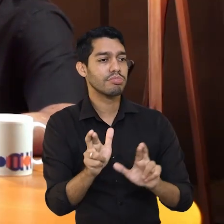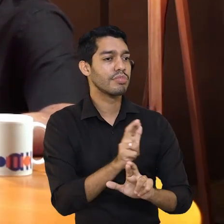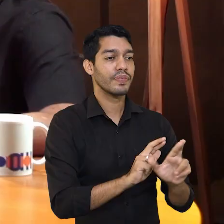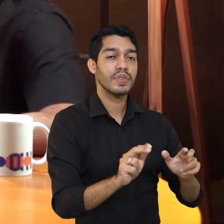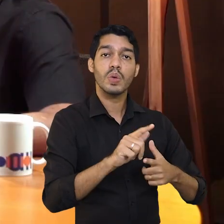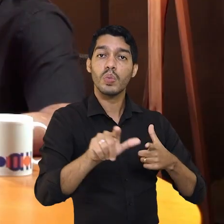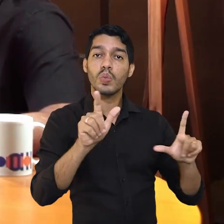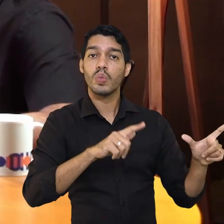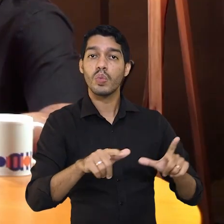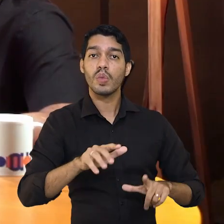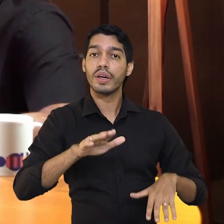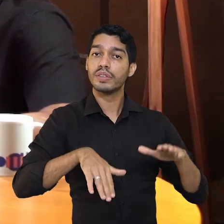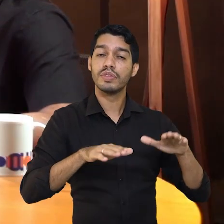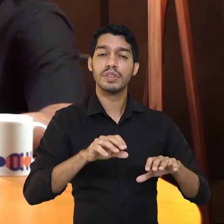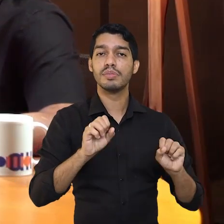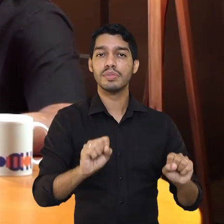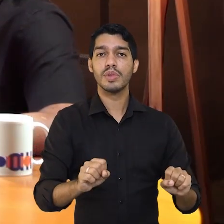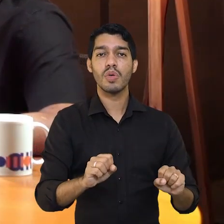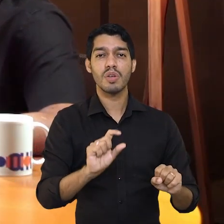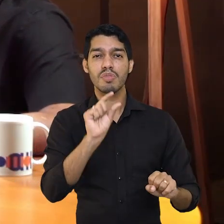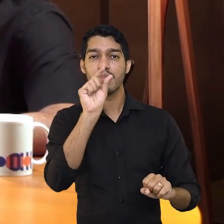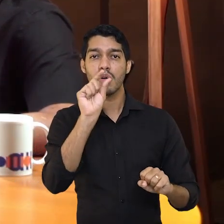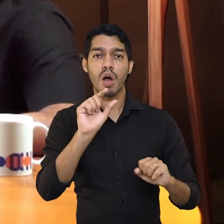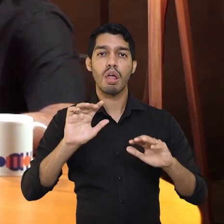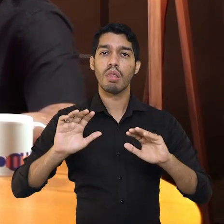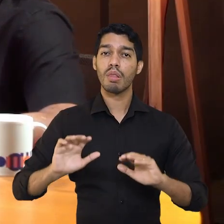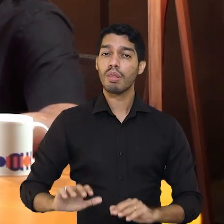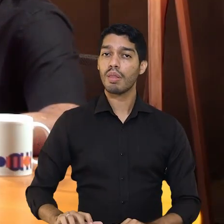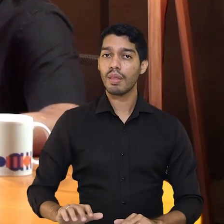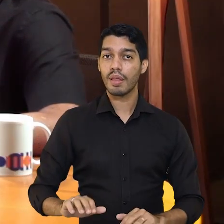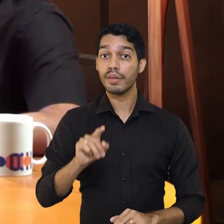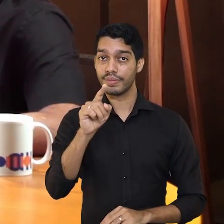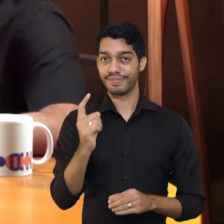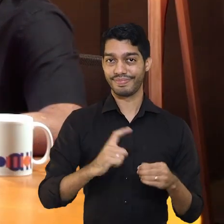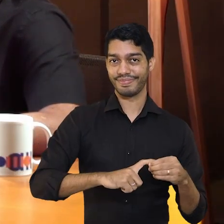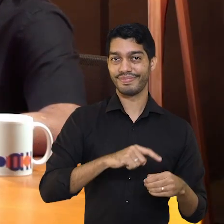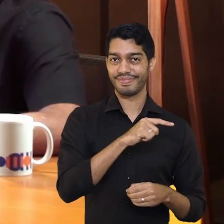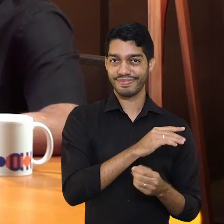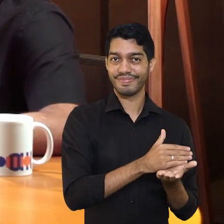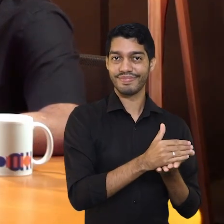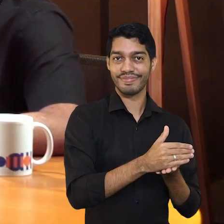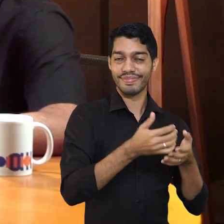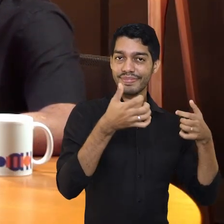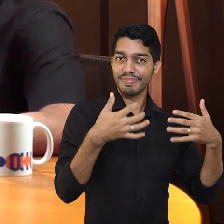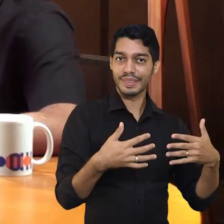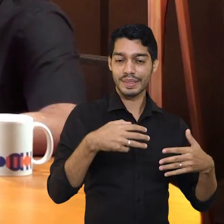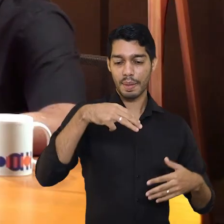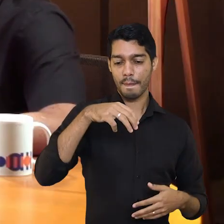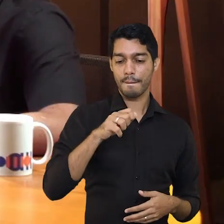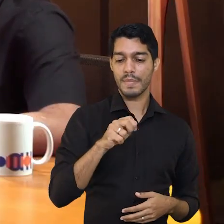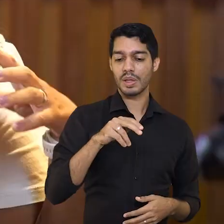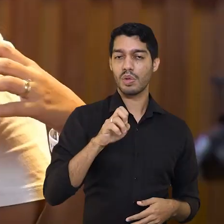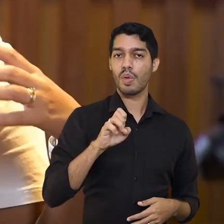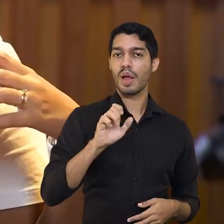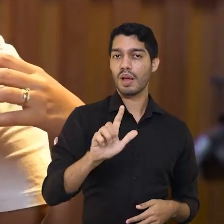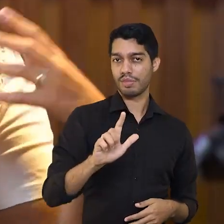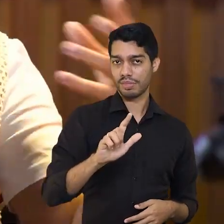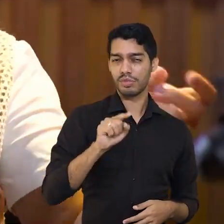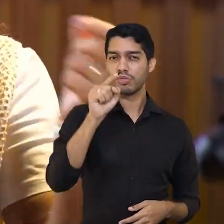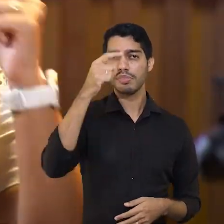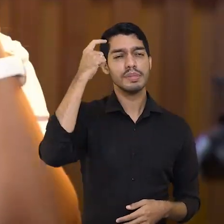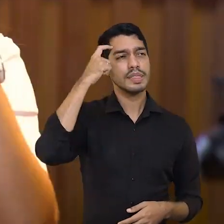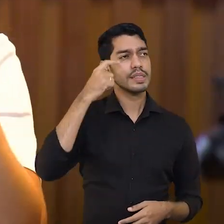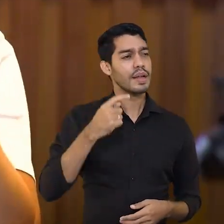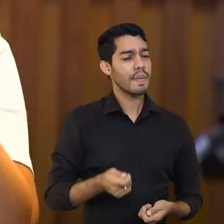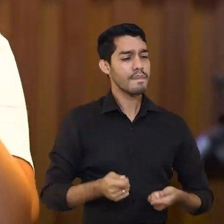outros aspectos da sua vida que talvez fiquem um pouco apagados. E aí você começa, voltando para a nossa conversa lá do início, né, do Manuel de Barros, você começa a pensar,